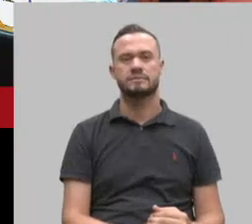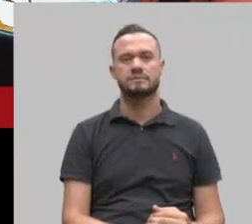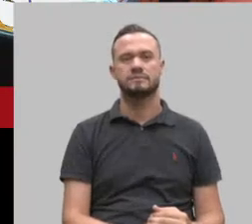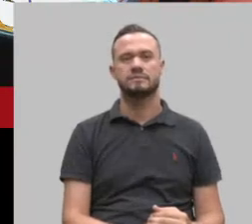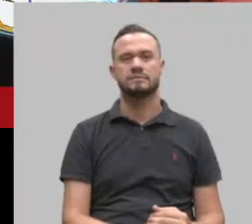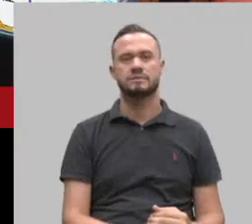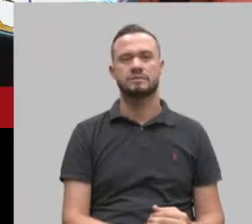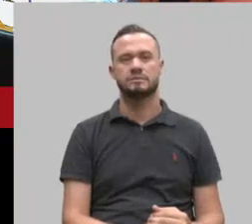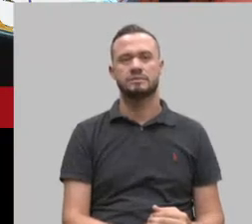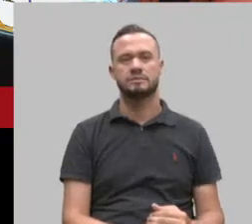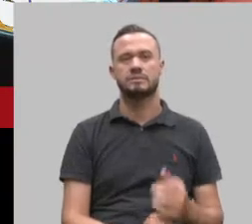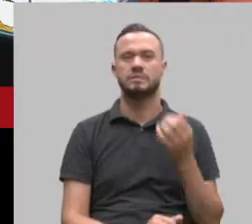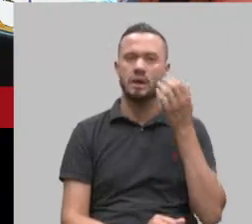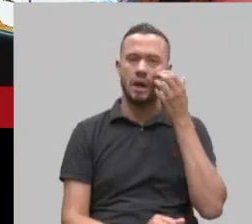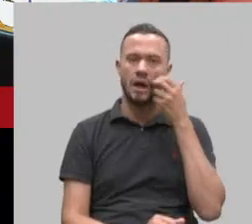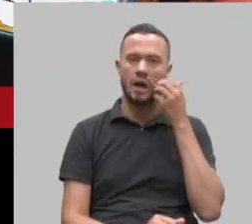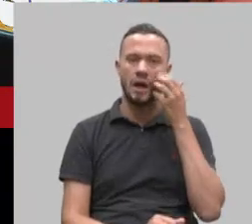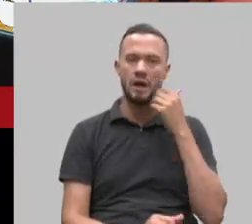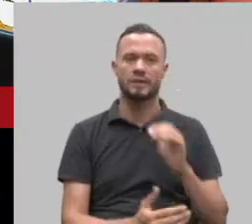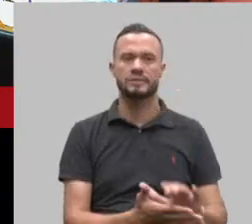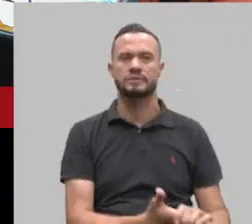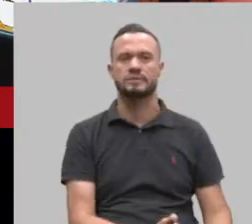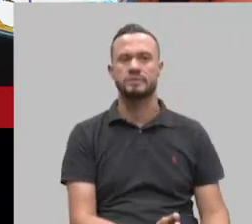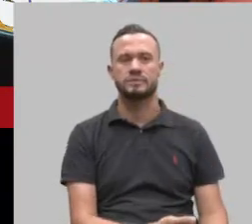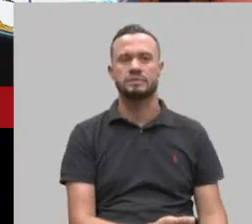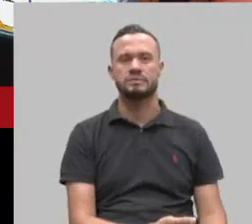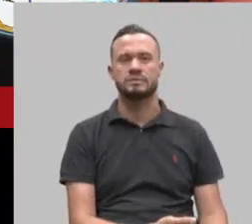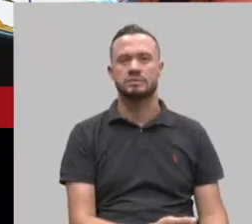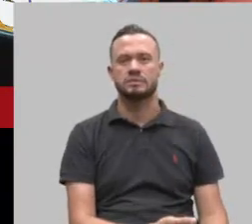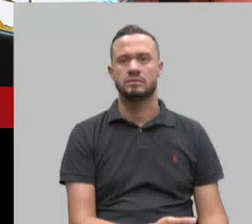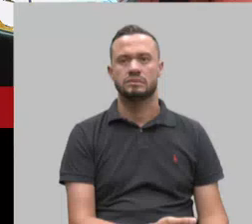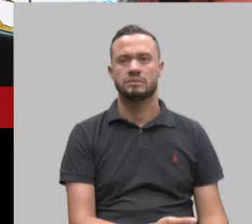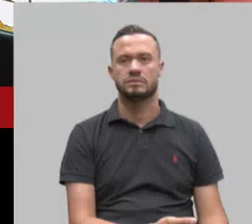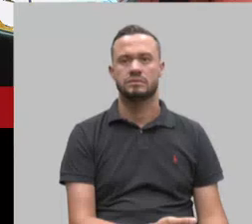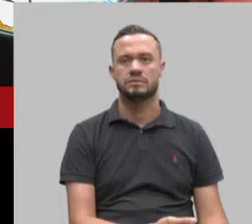pessoas nessa não prendo gastar todo o meu tempo